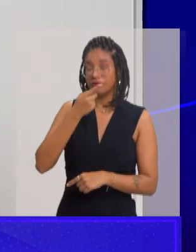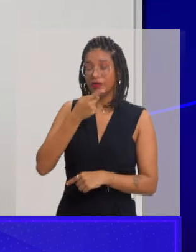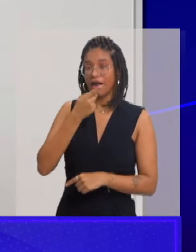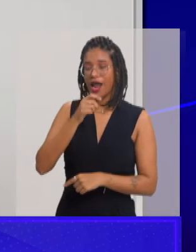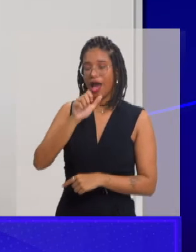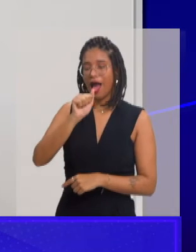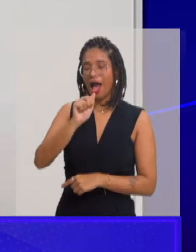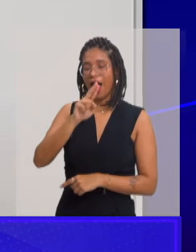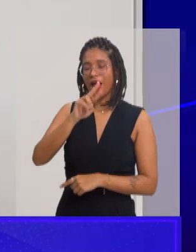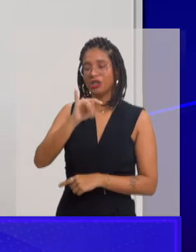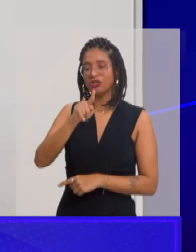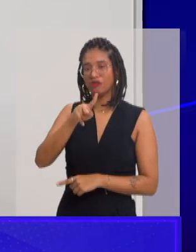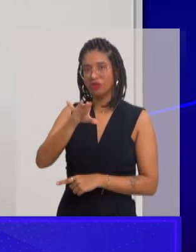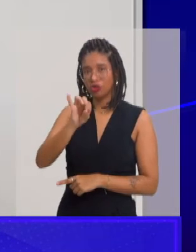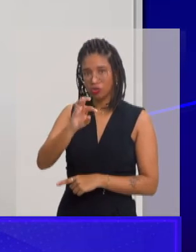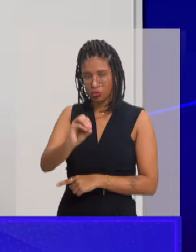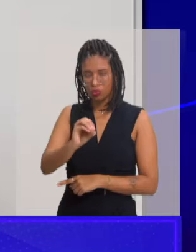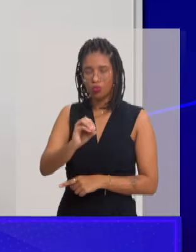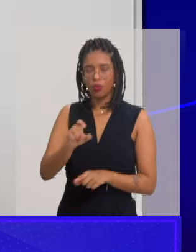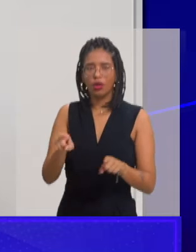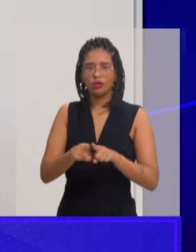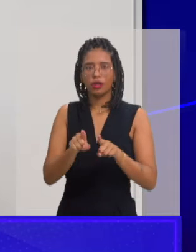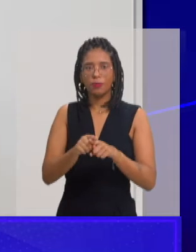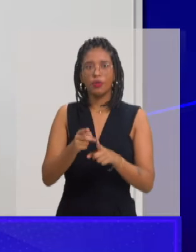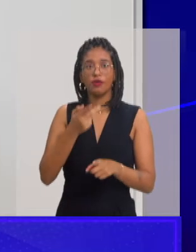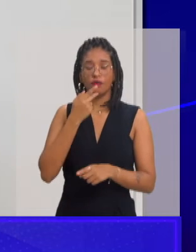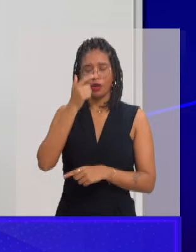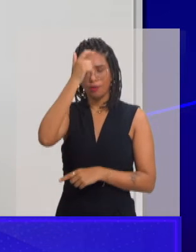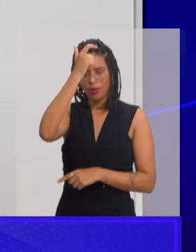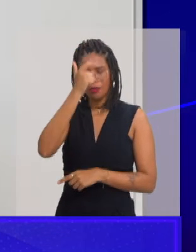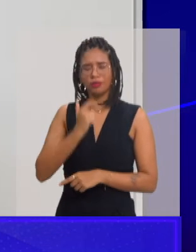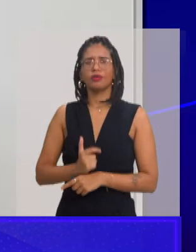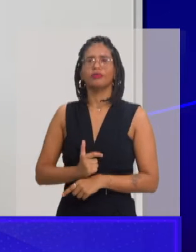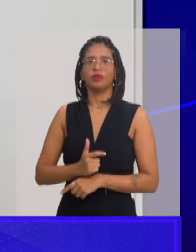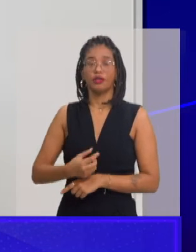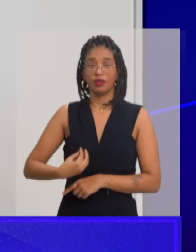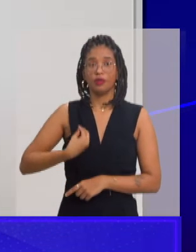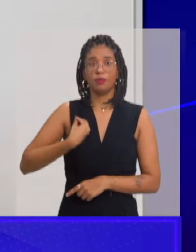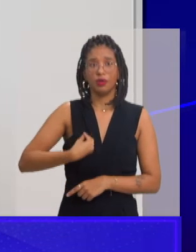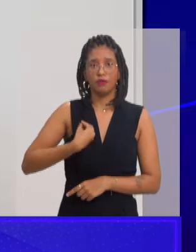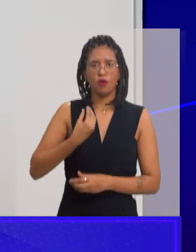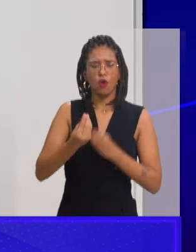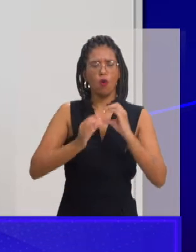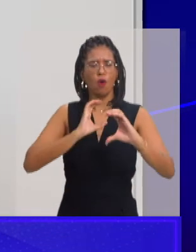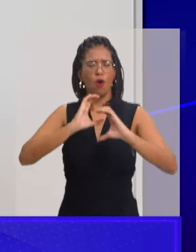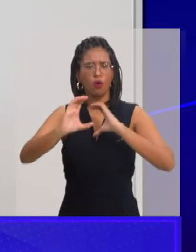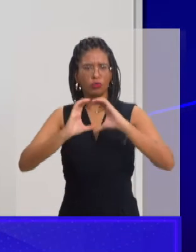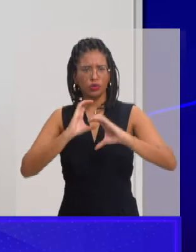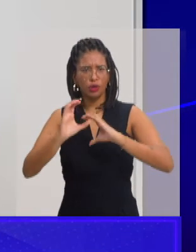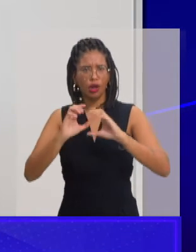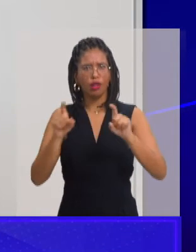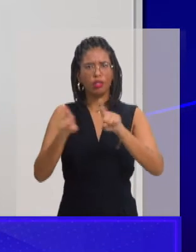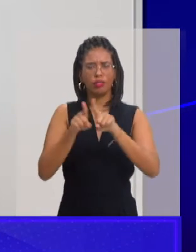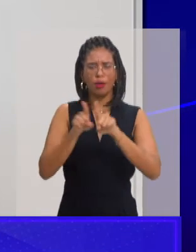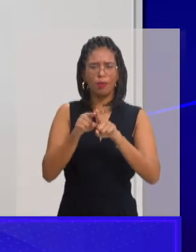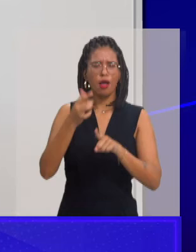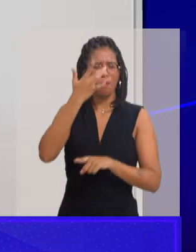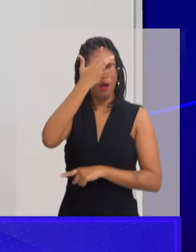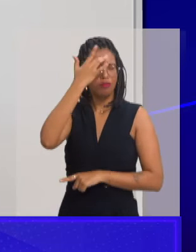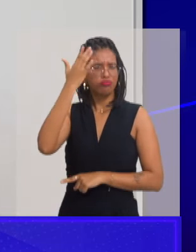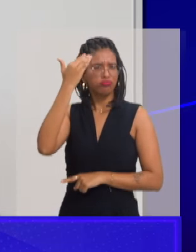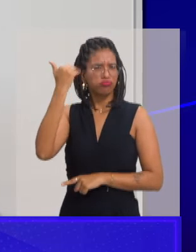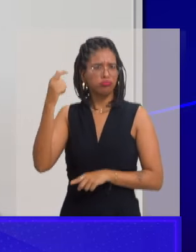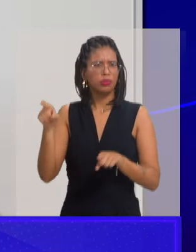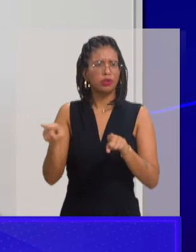para transformações e ocupações ativistas. Pronto. Então, falar de ativismo para mim, ao mesmo tempo, é falar